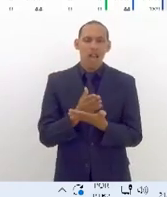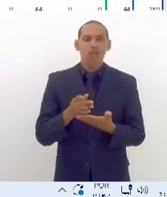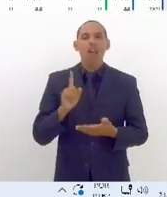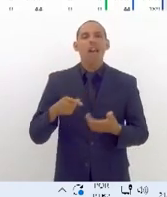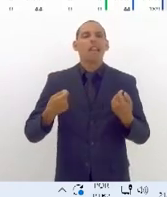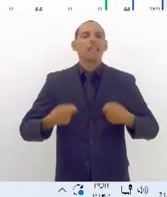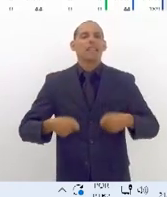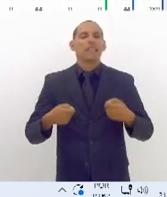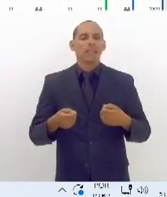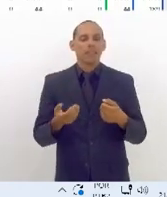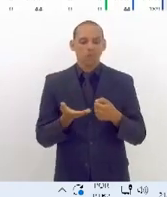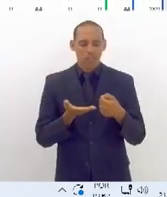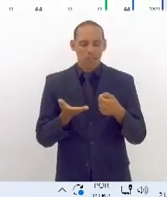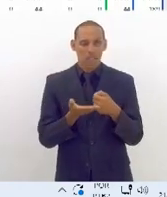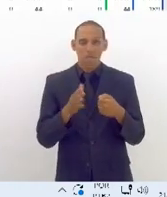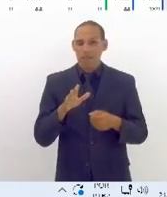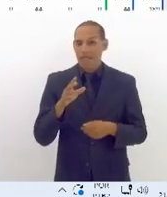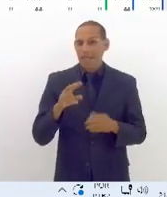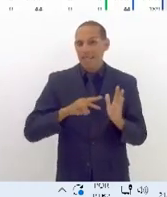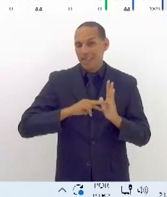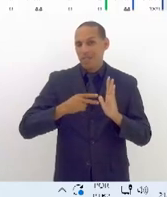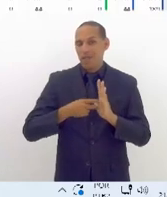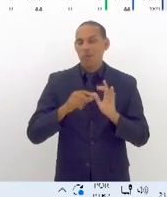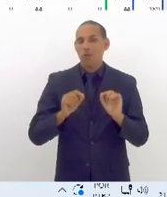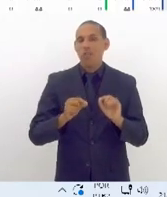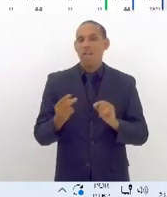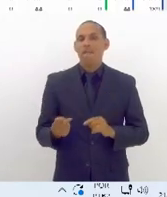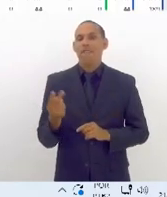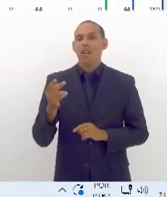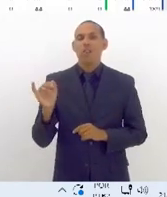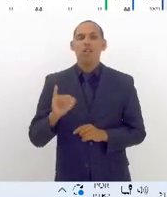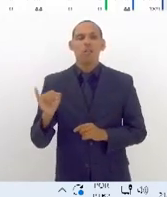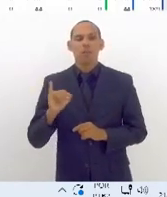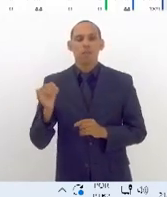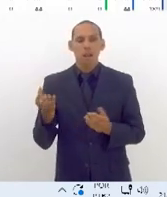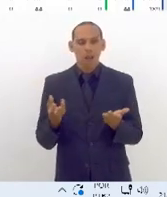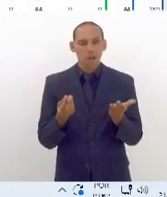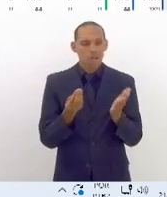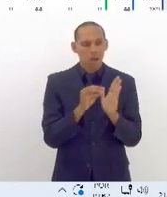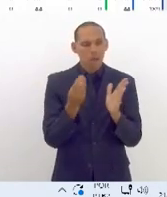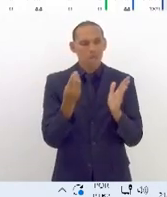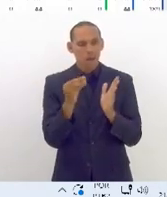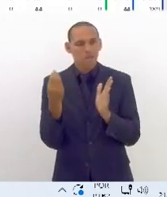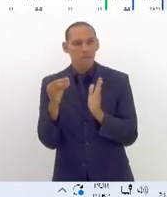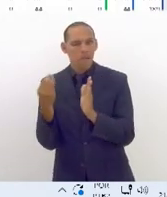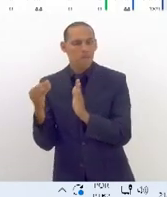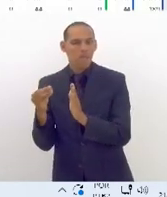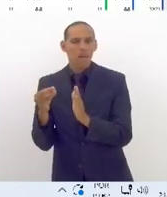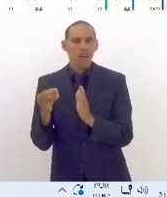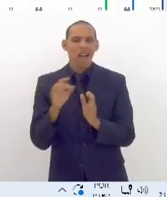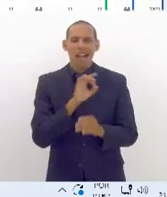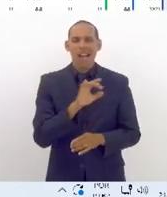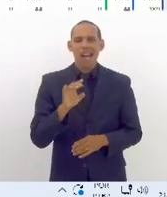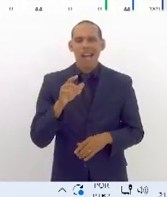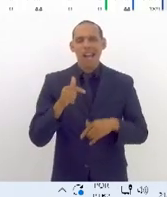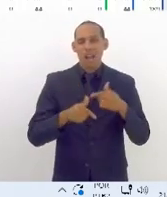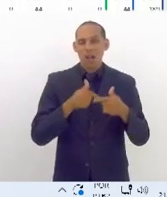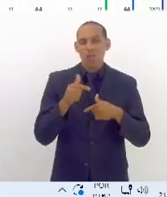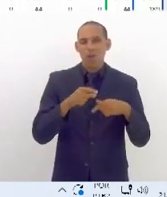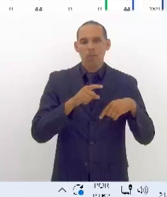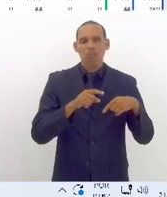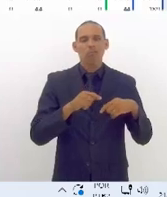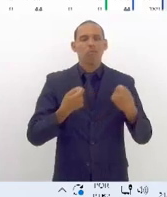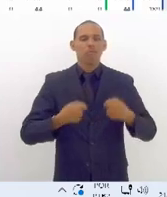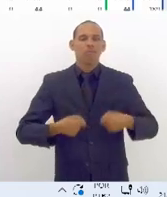o significado é o valor dos impostos incluídos em cada operação de demanda porque embutido no preço ao